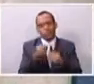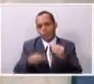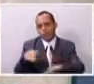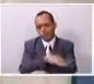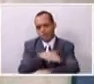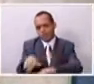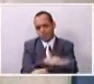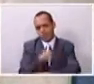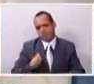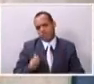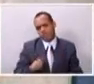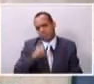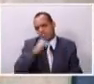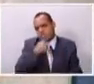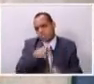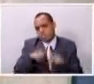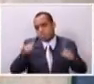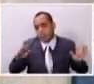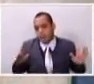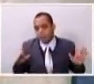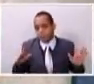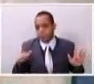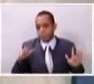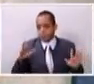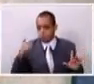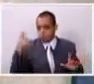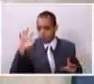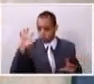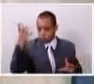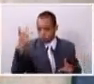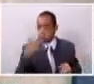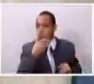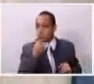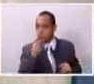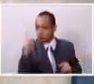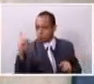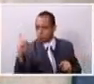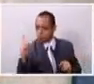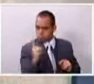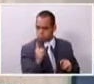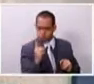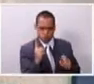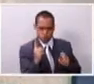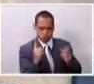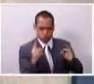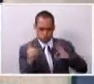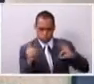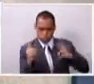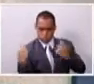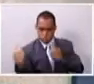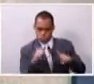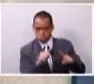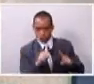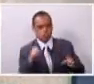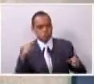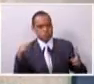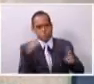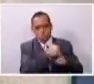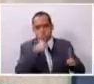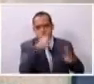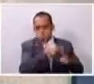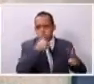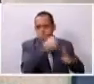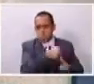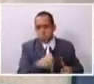irregularmente para sobreviver. É uma tristeza isso. Mas voltando à ocorrência, esse cidadão investiu contra os GCMs e até pela sua compleição